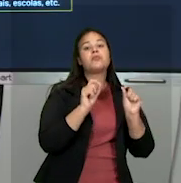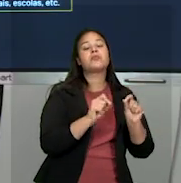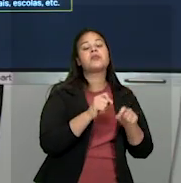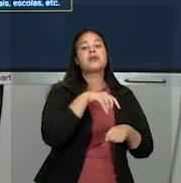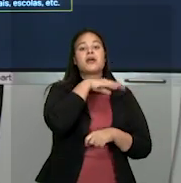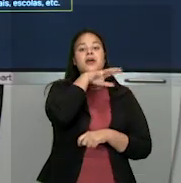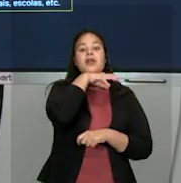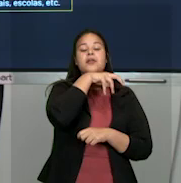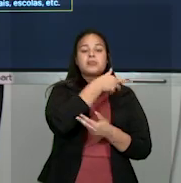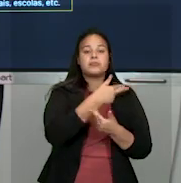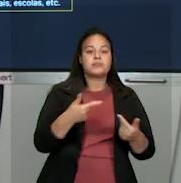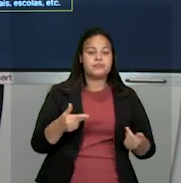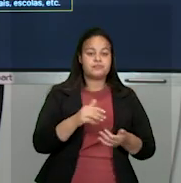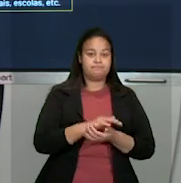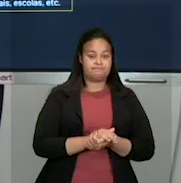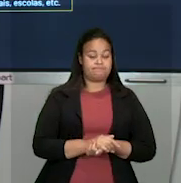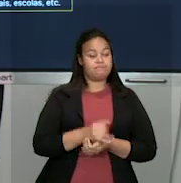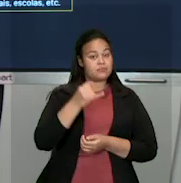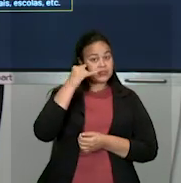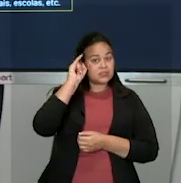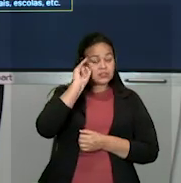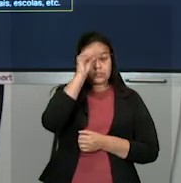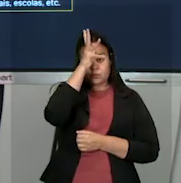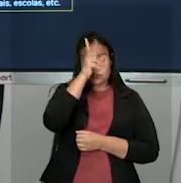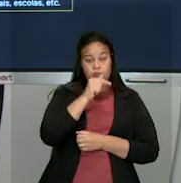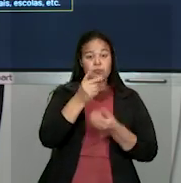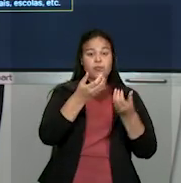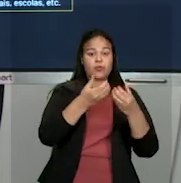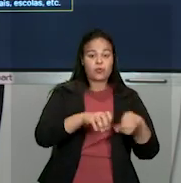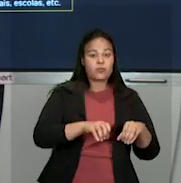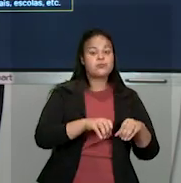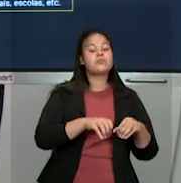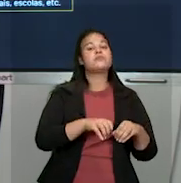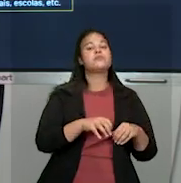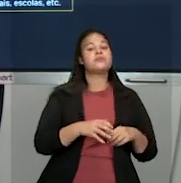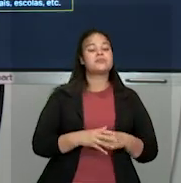gente tem então ali o gado, o frango e os ovos.